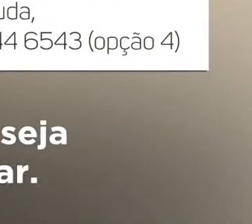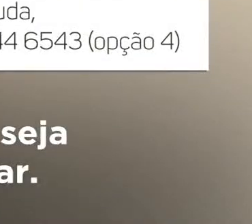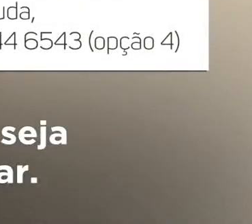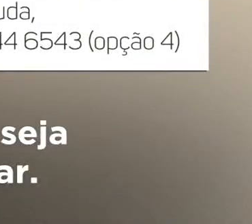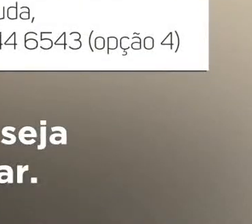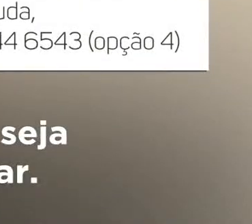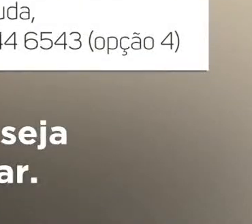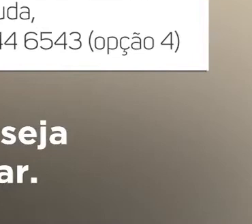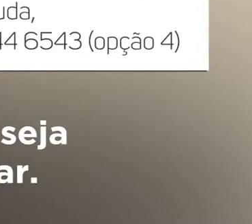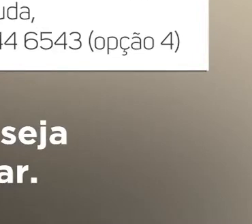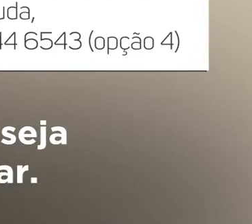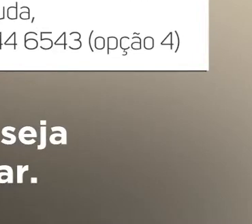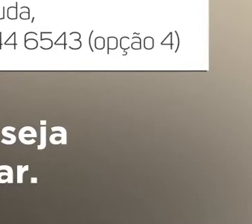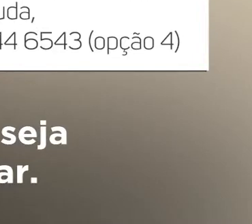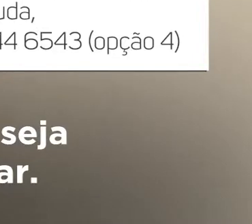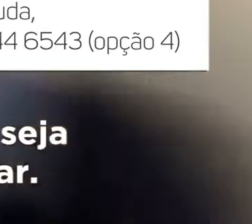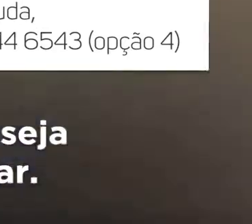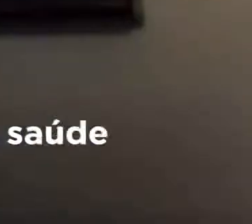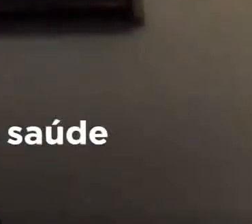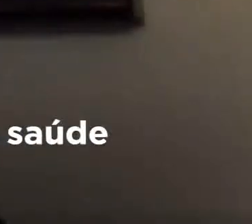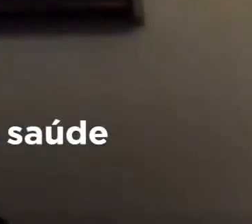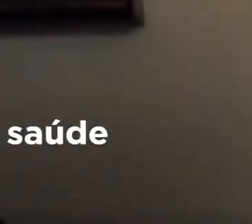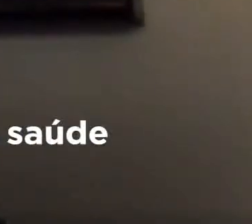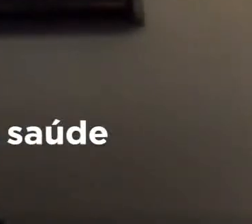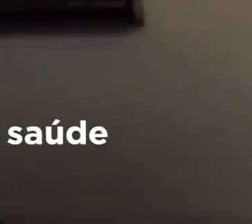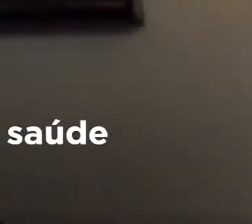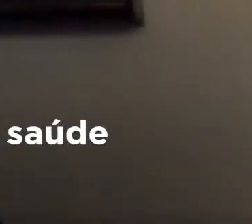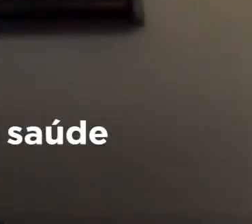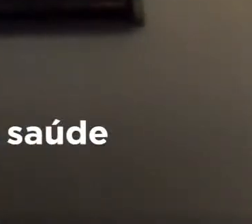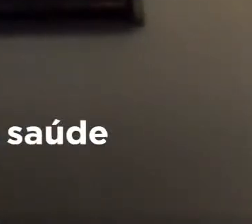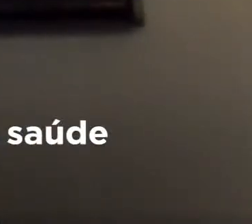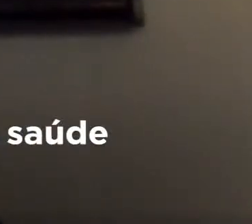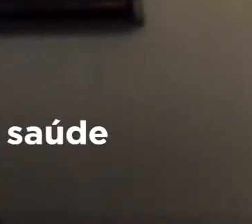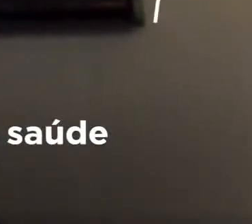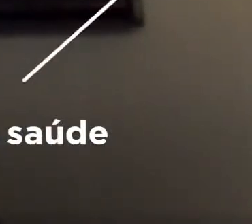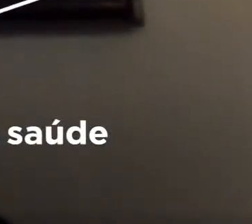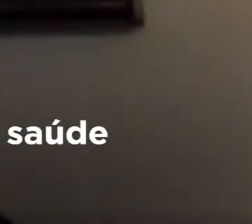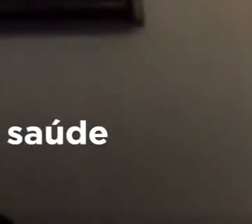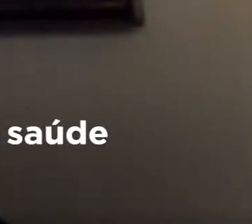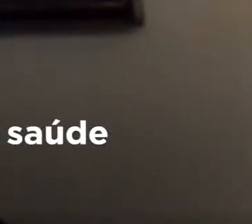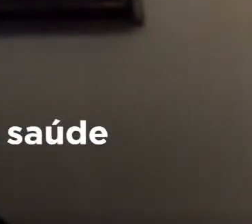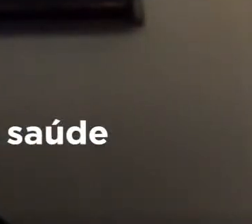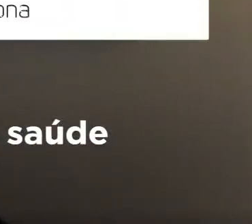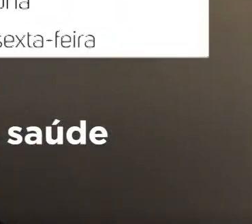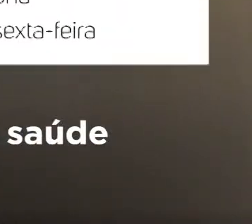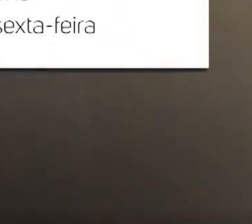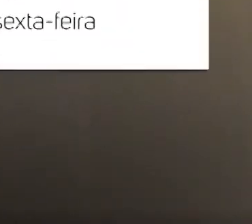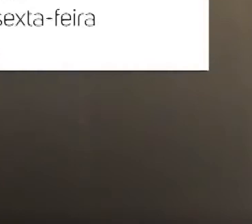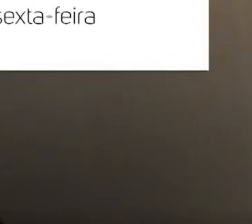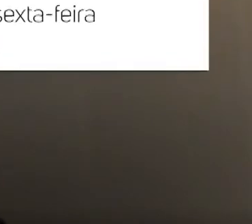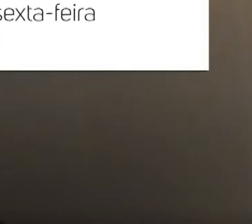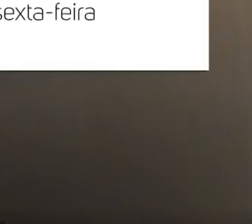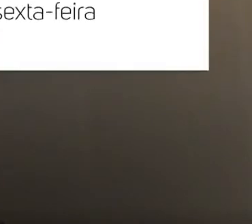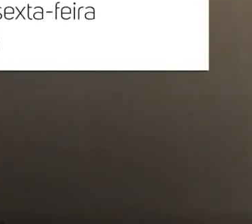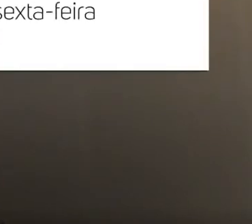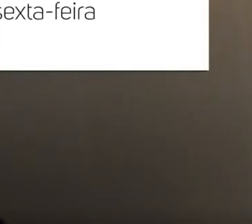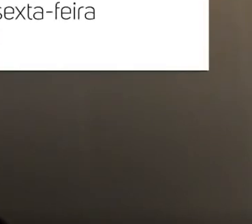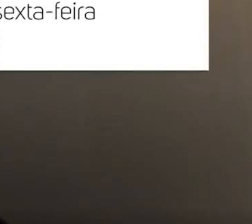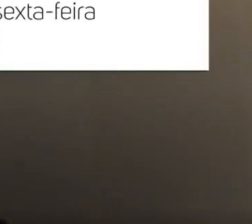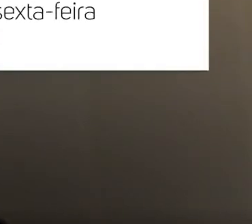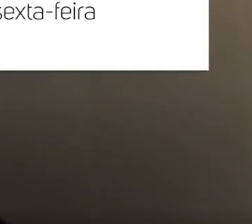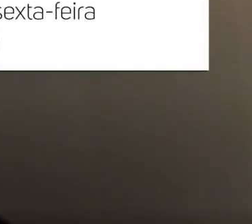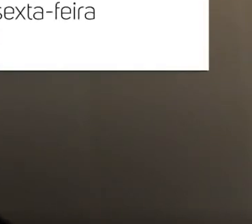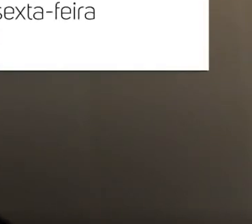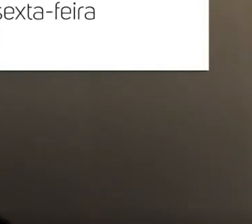seja através da tela de um computador, de um celular. Uma oportunidade de oferecer aos profissionais de saúde um espaço de escuta,